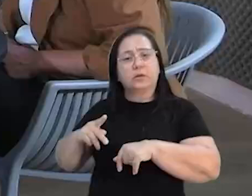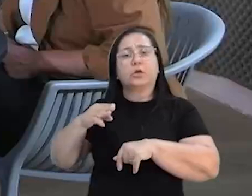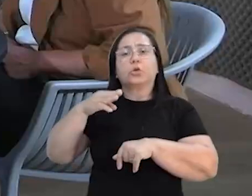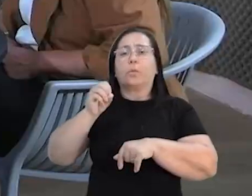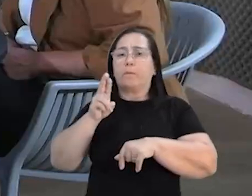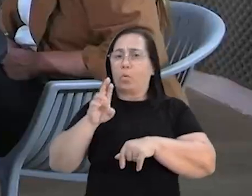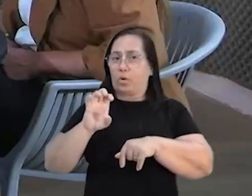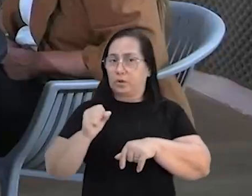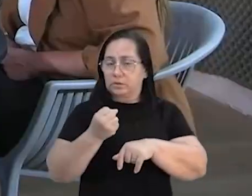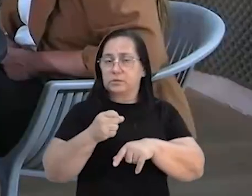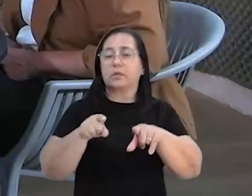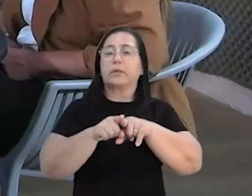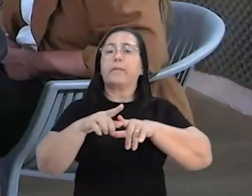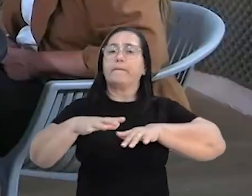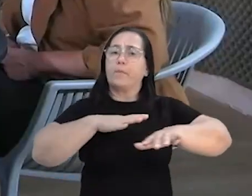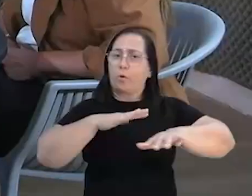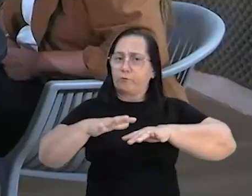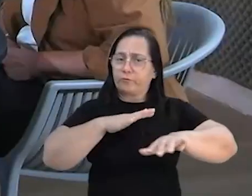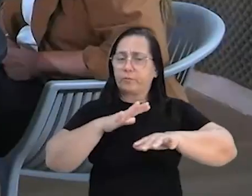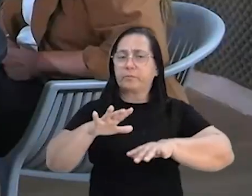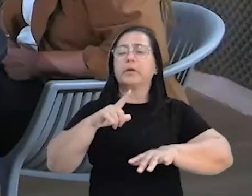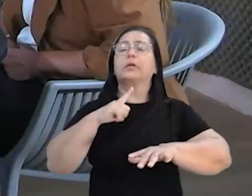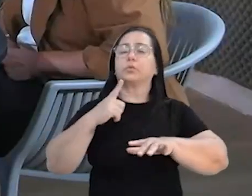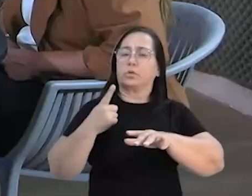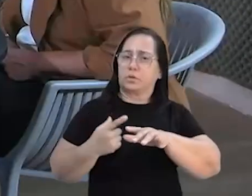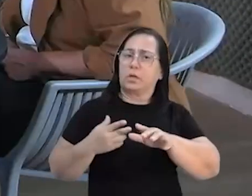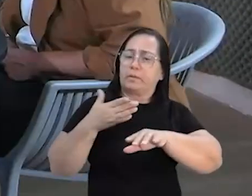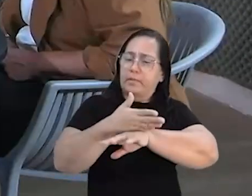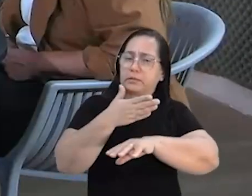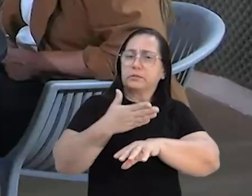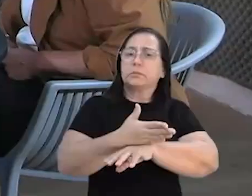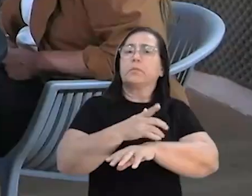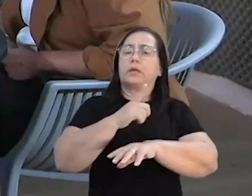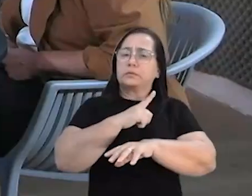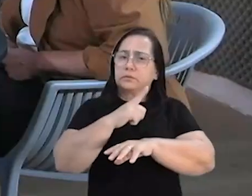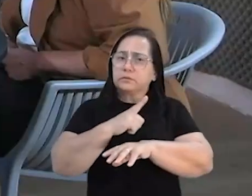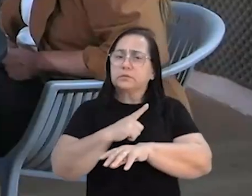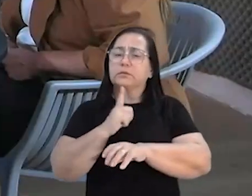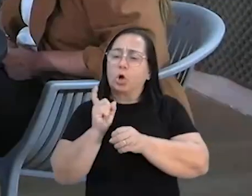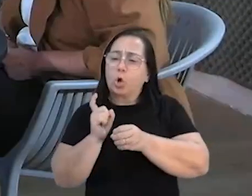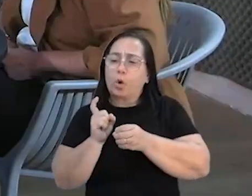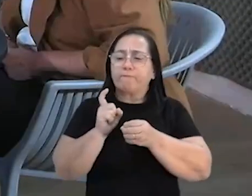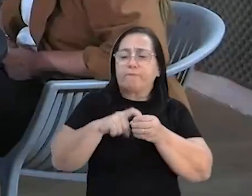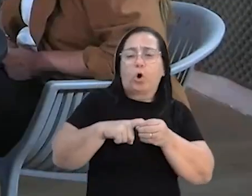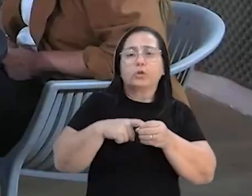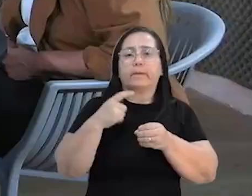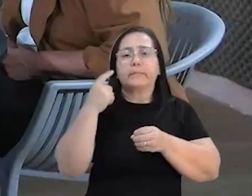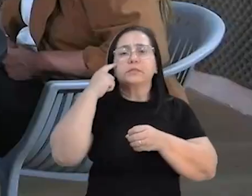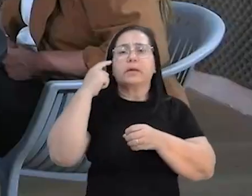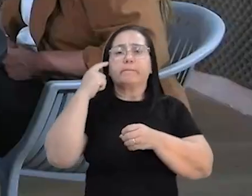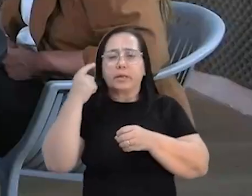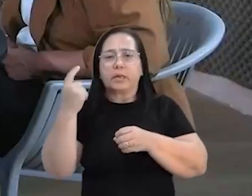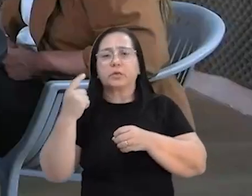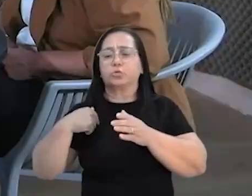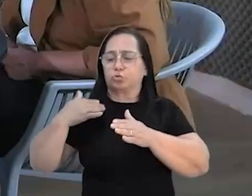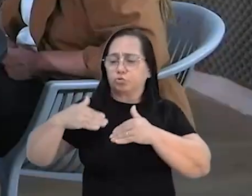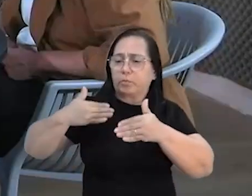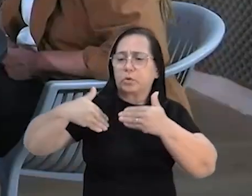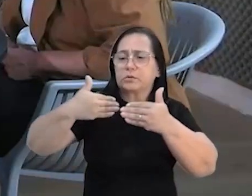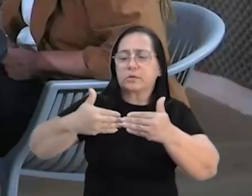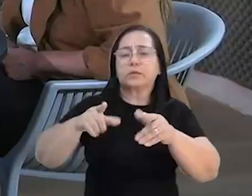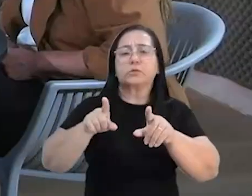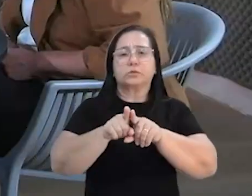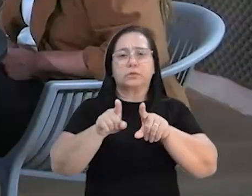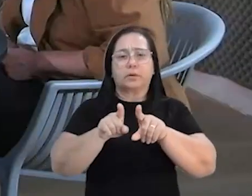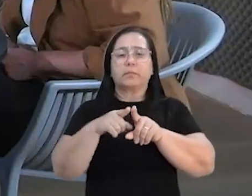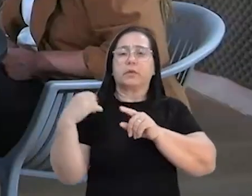E do movimento que ele fazia parte, né? O Arts and Craft, ele trazia um pouco dessa volta, desse pensamento dos processos e